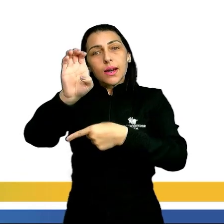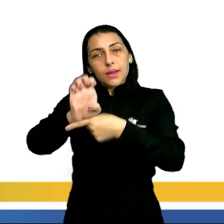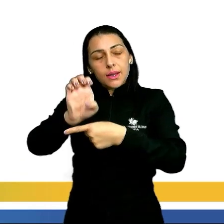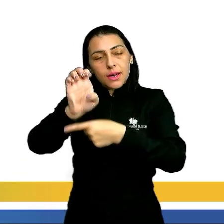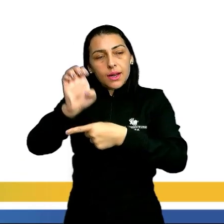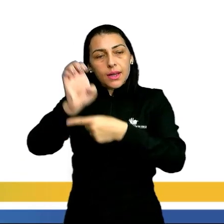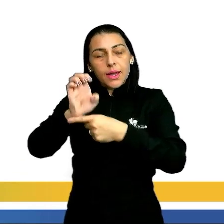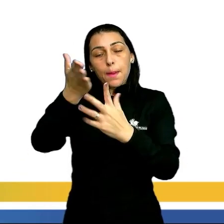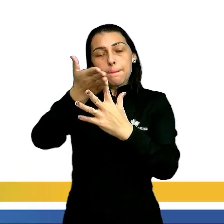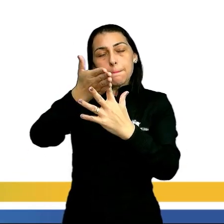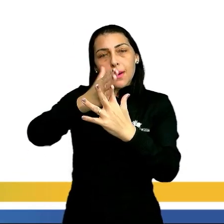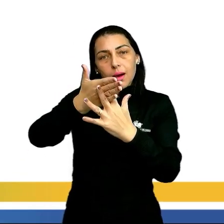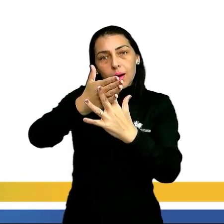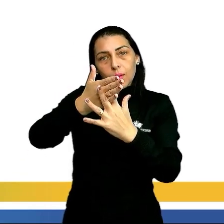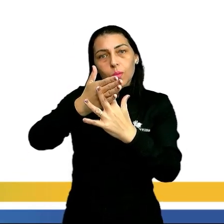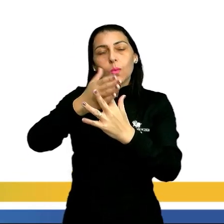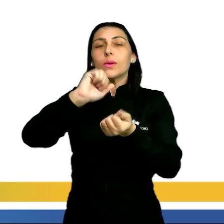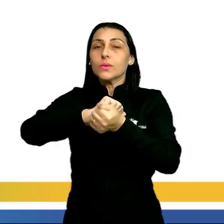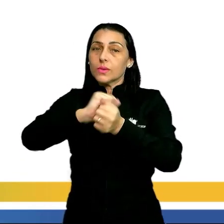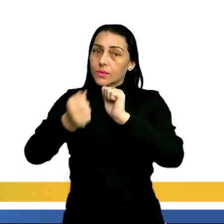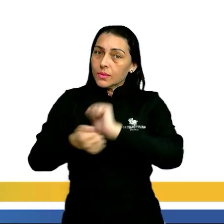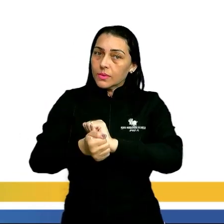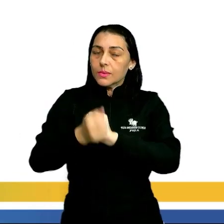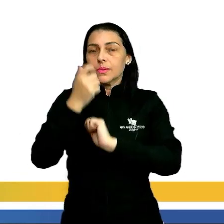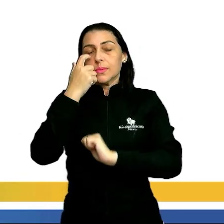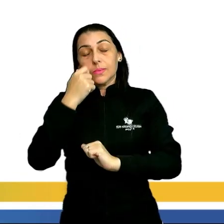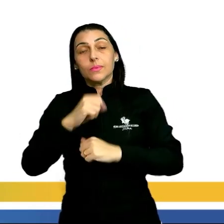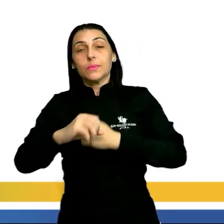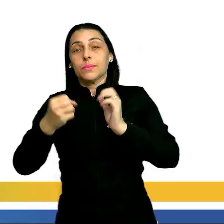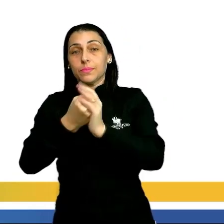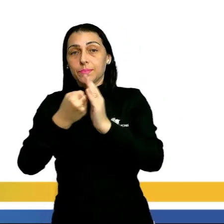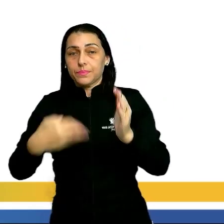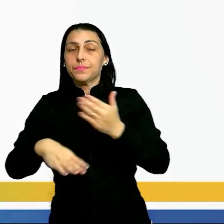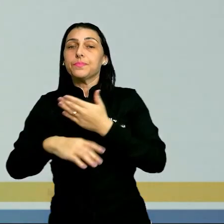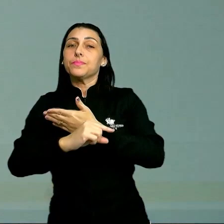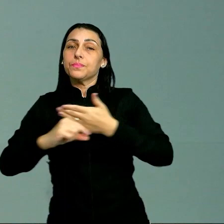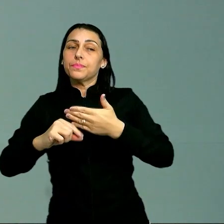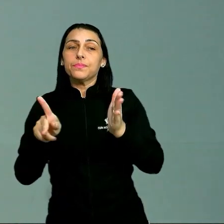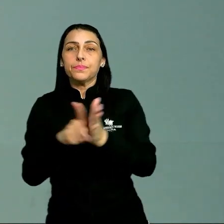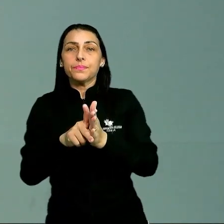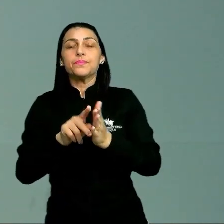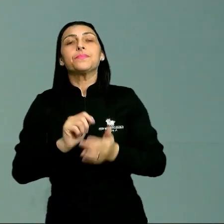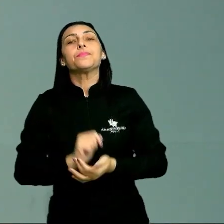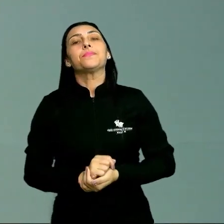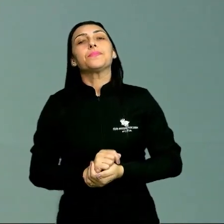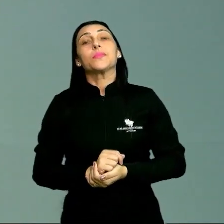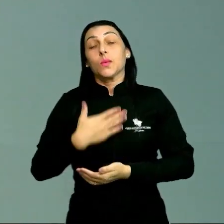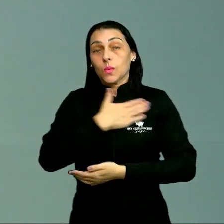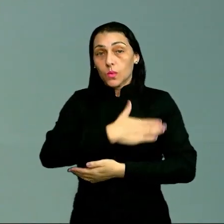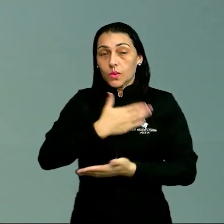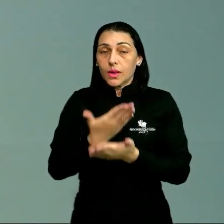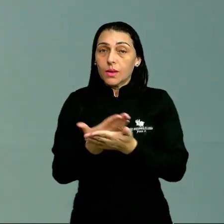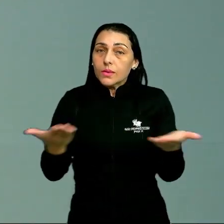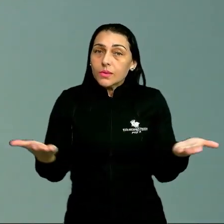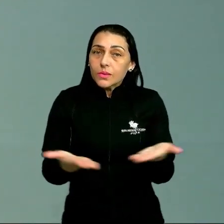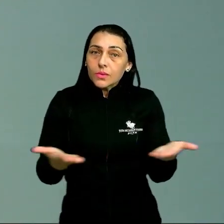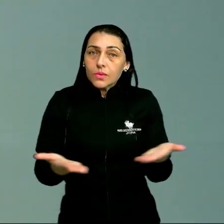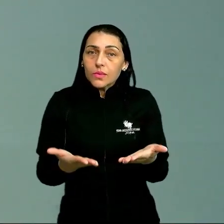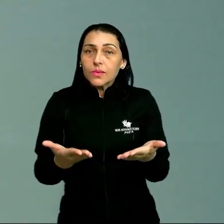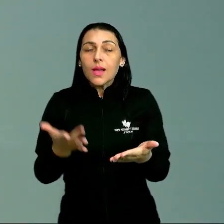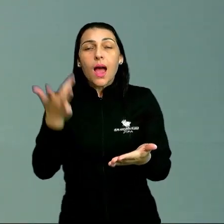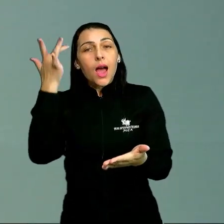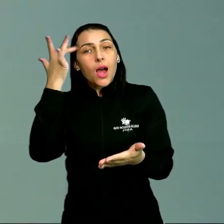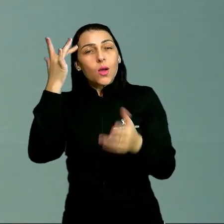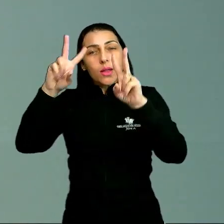produção literária e a gente tem uma associação do autor com características do barroco. E aí, gostou da aula de hoje?